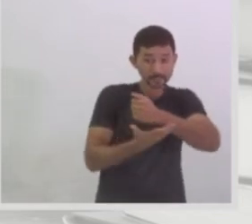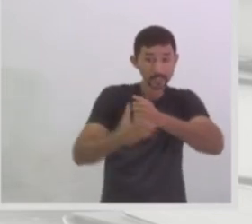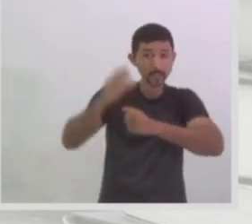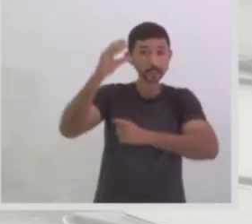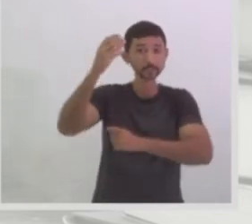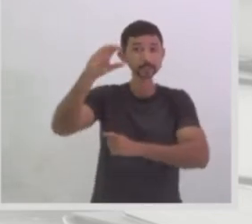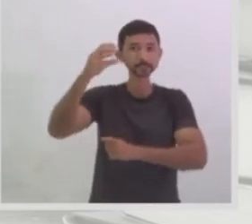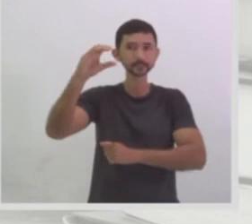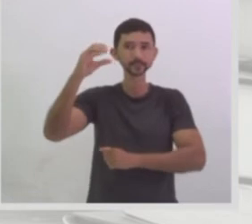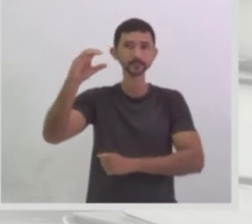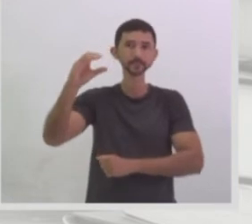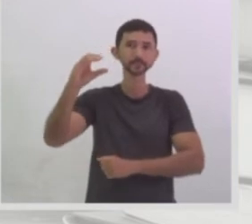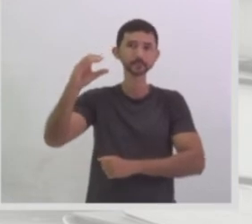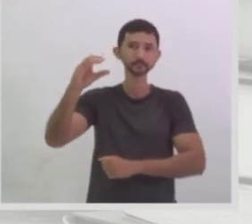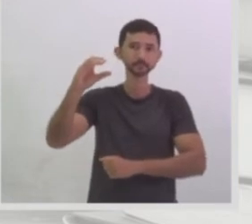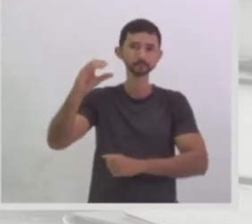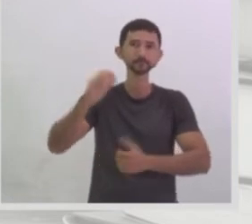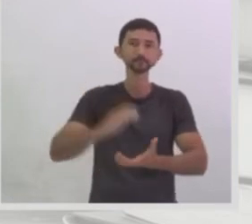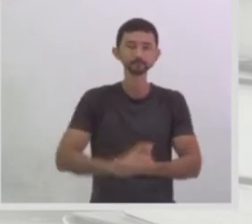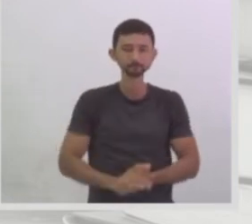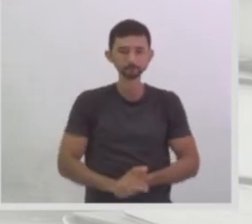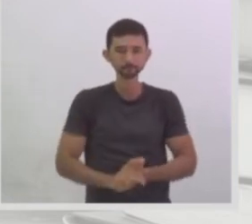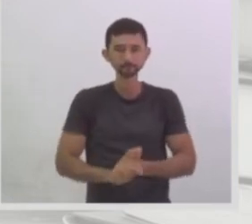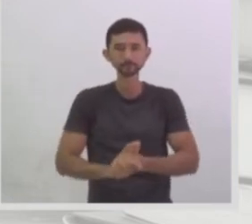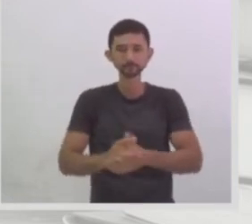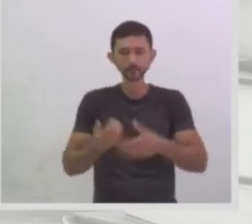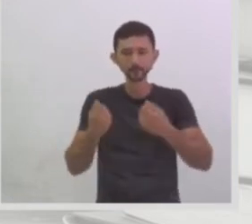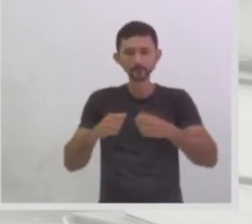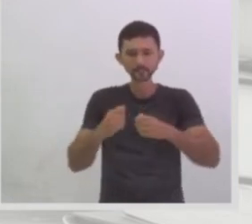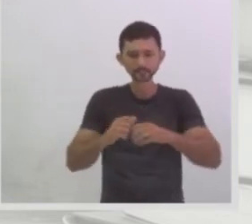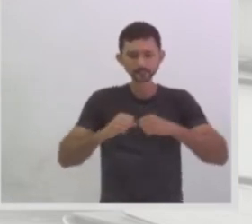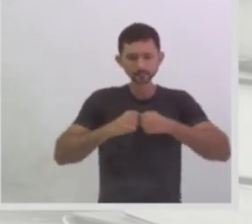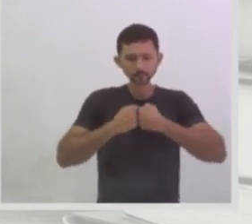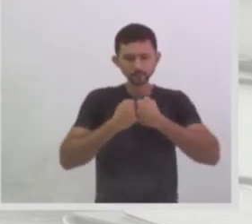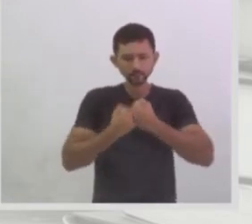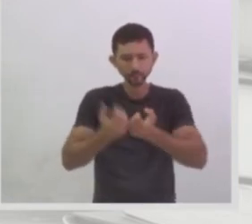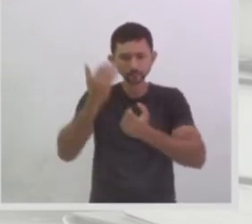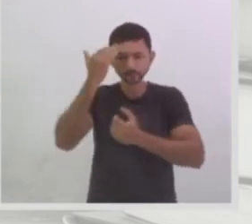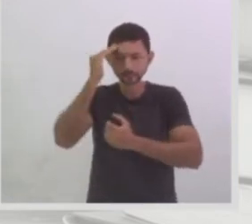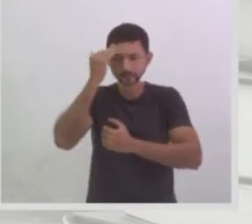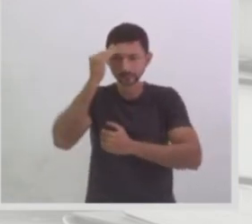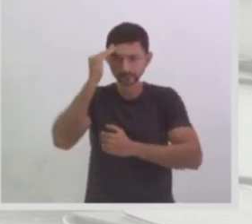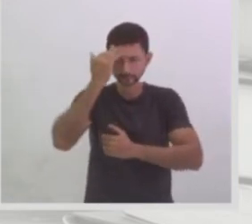em evidências científicas. Ela exige mais esforço em entendê-la.